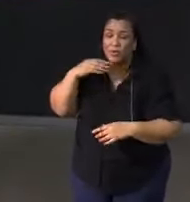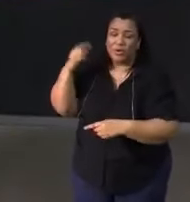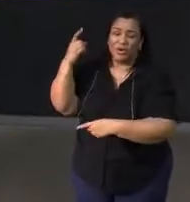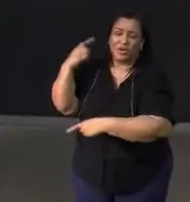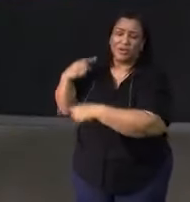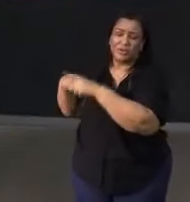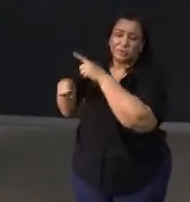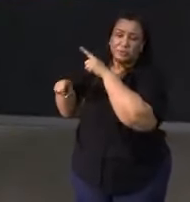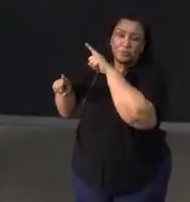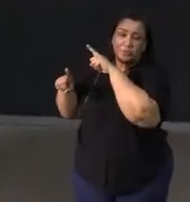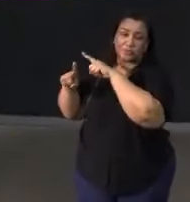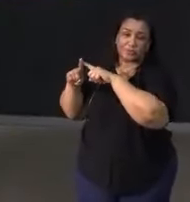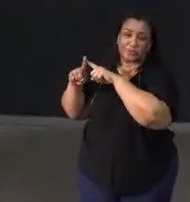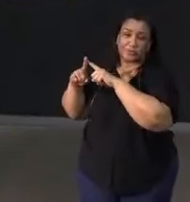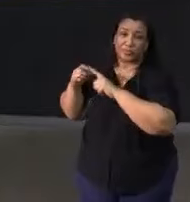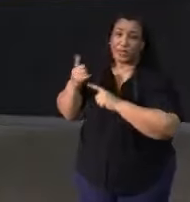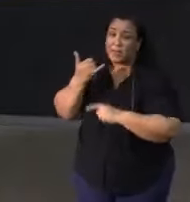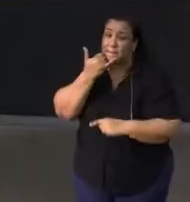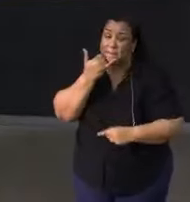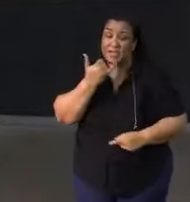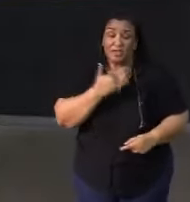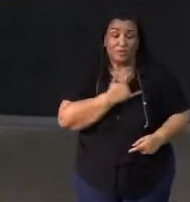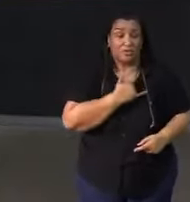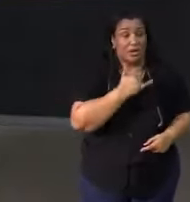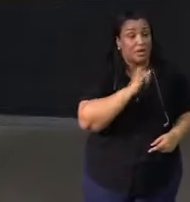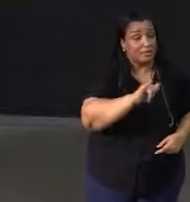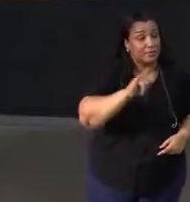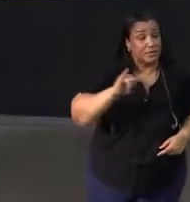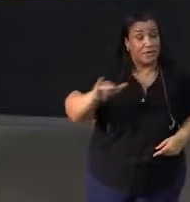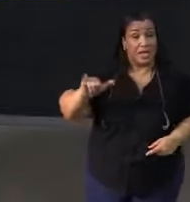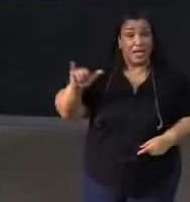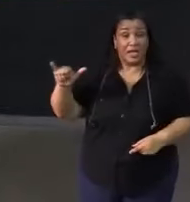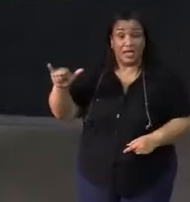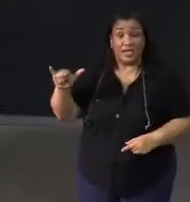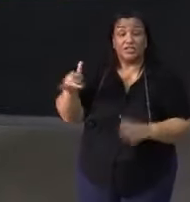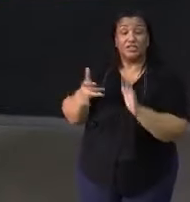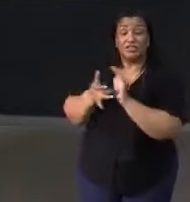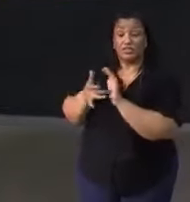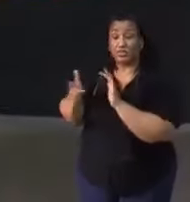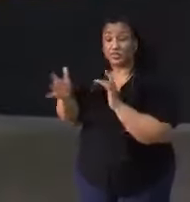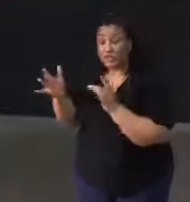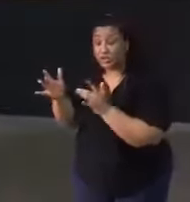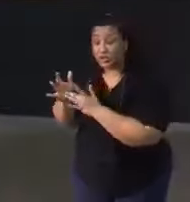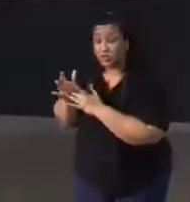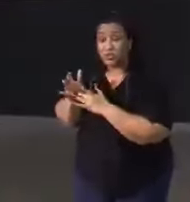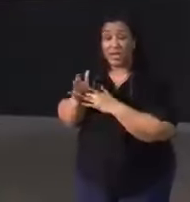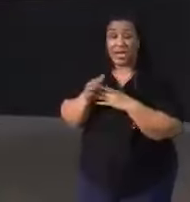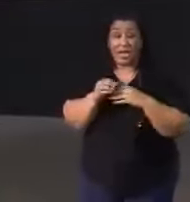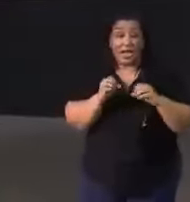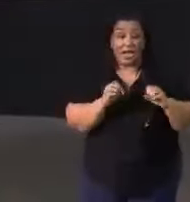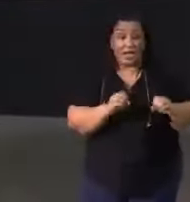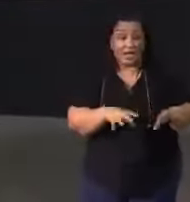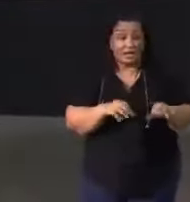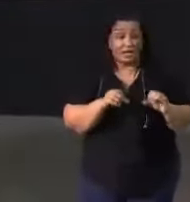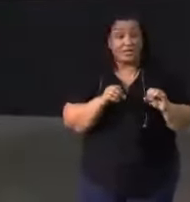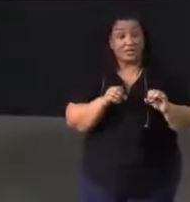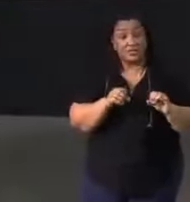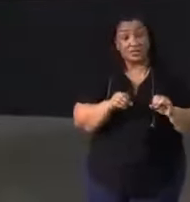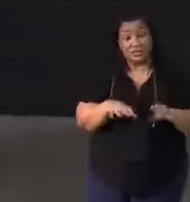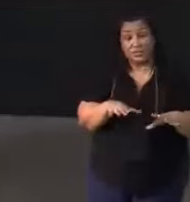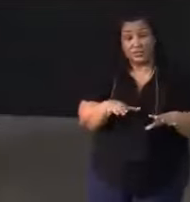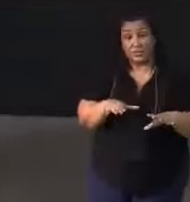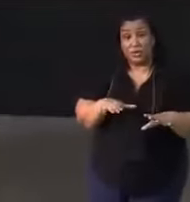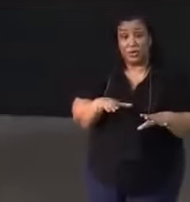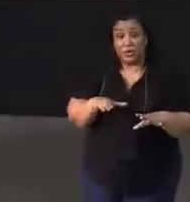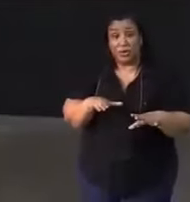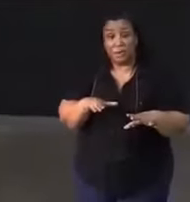do Calvário para perdoar os nossos pecados, se ele de forma pedagógica, ensinando aos seus discípulos, dizia que o seu